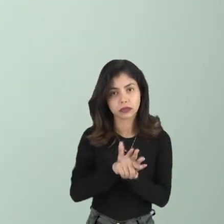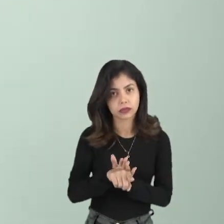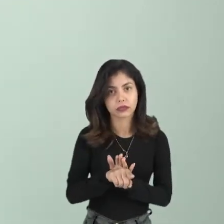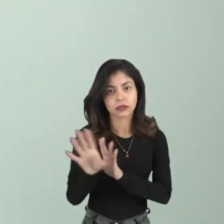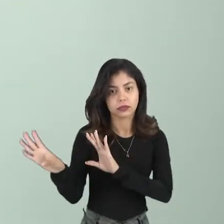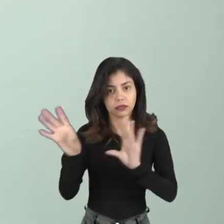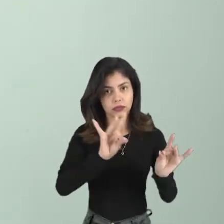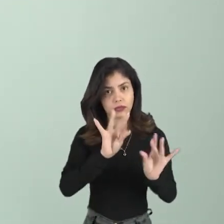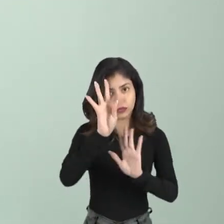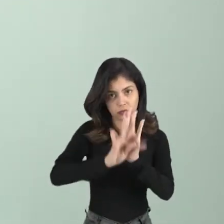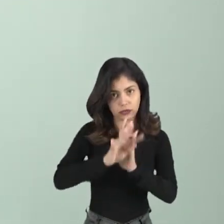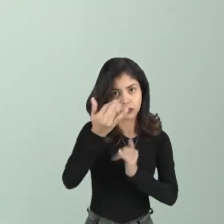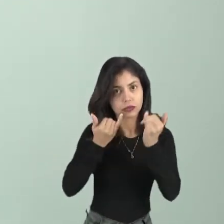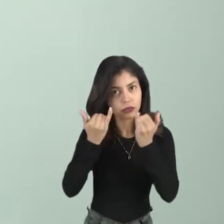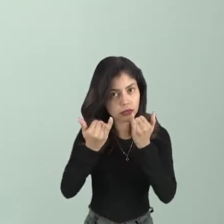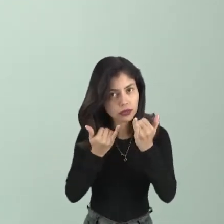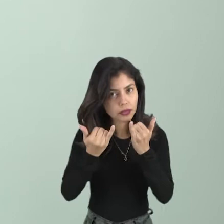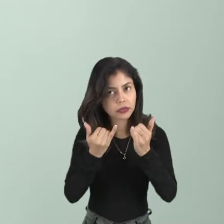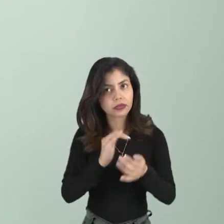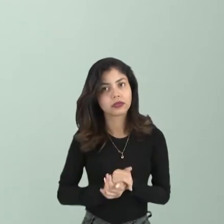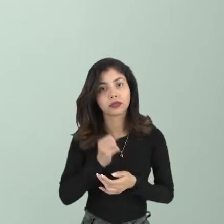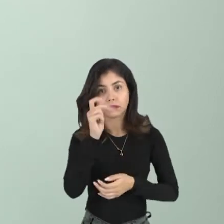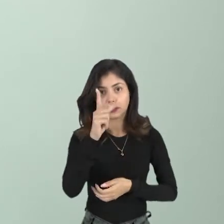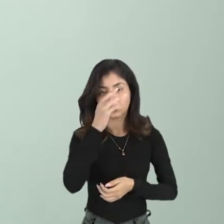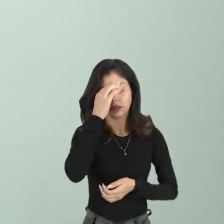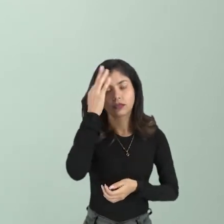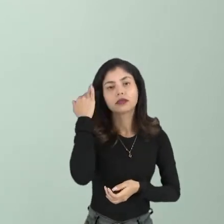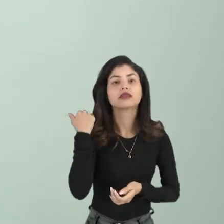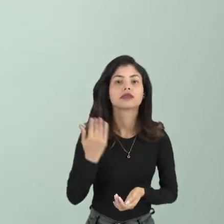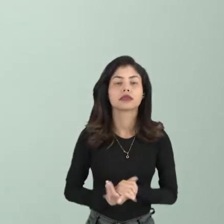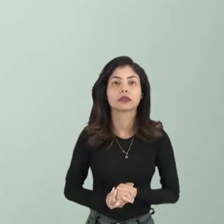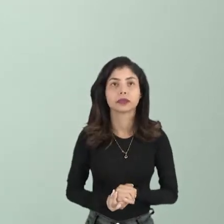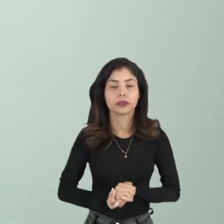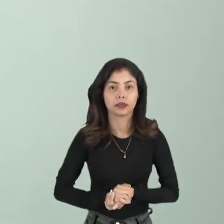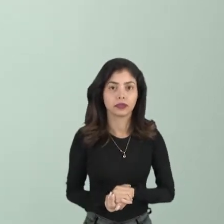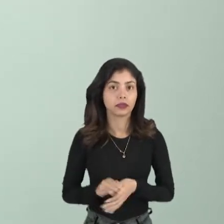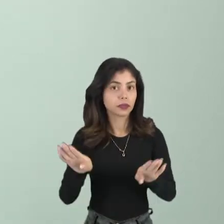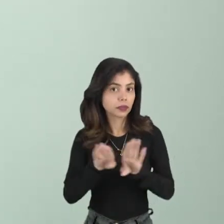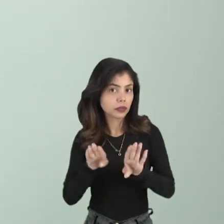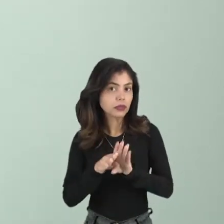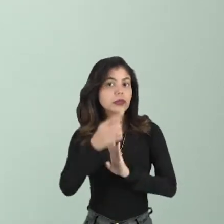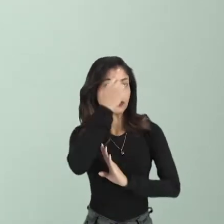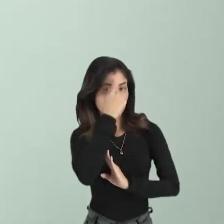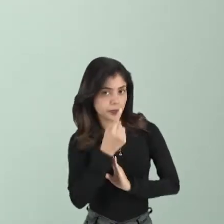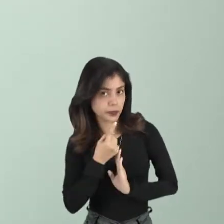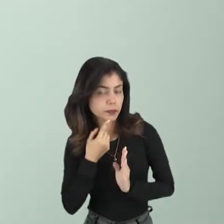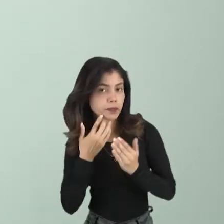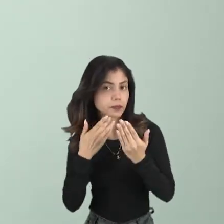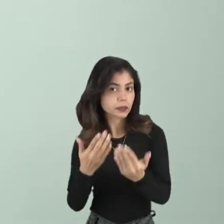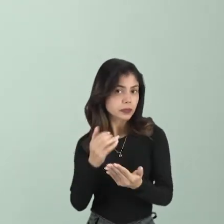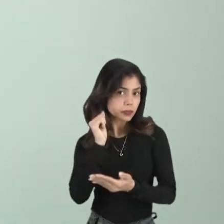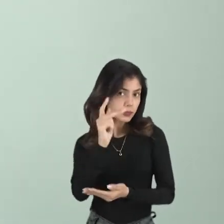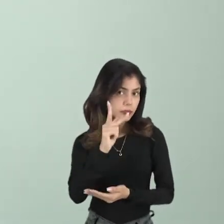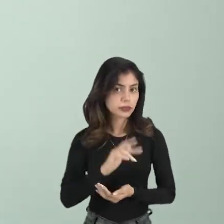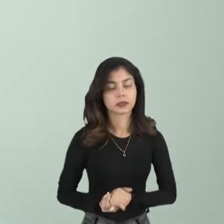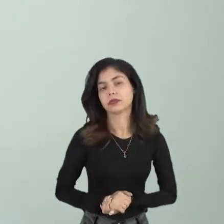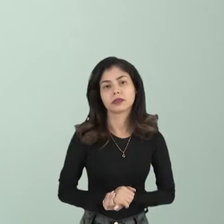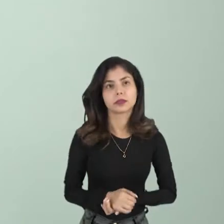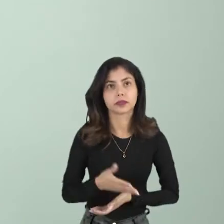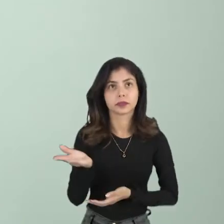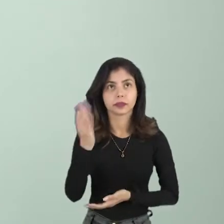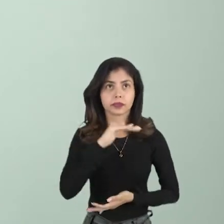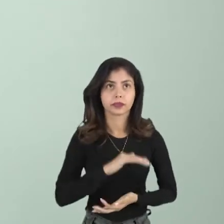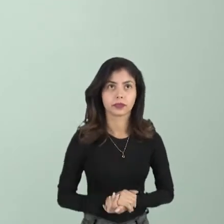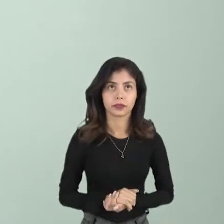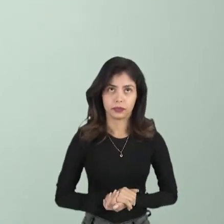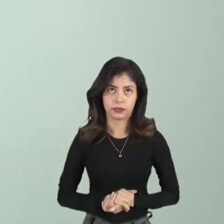questão que traz um texto publicitário, ok? Texto publicitário também traz imagem, ok? Vamos lá,